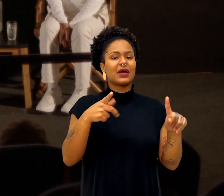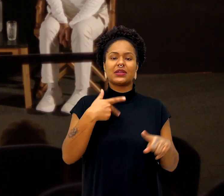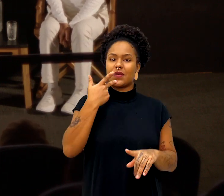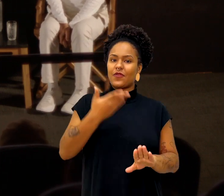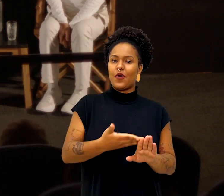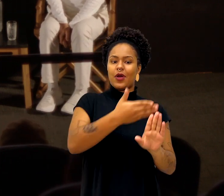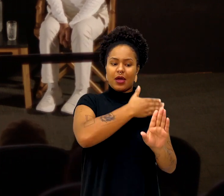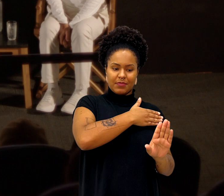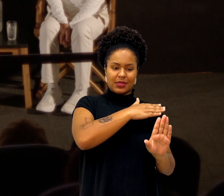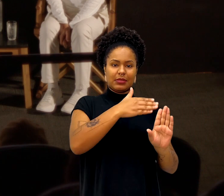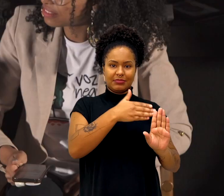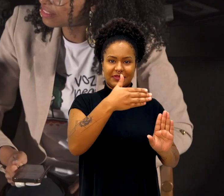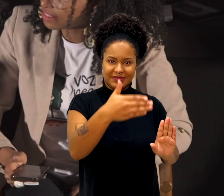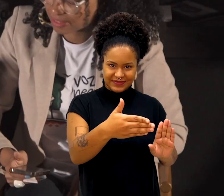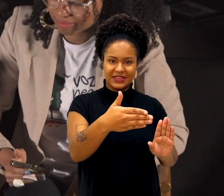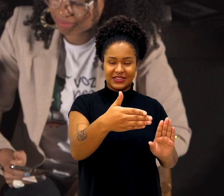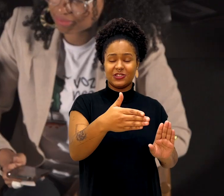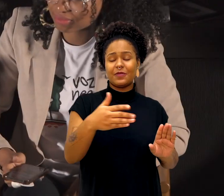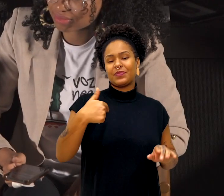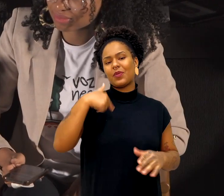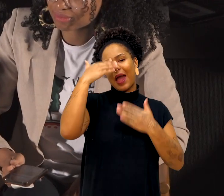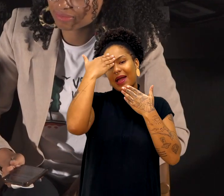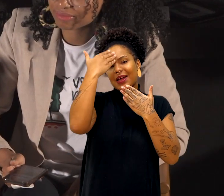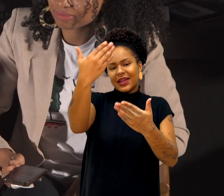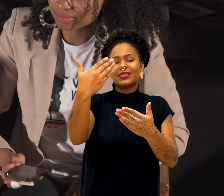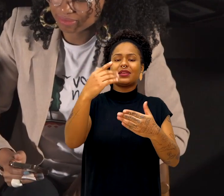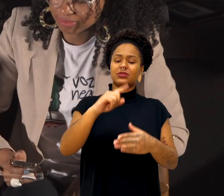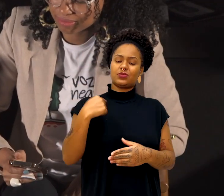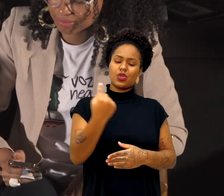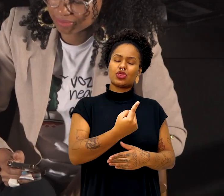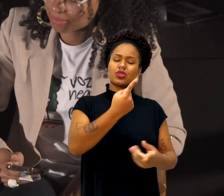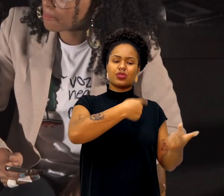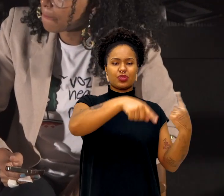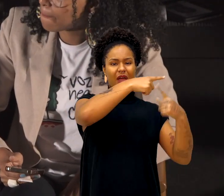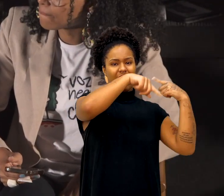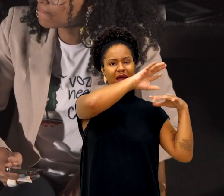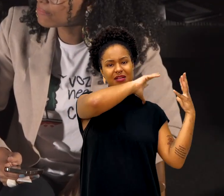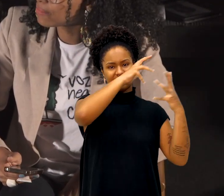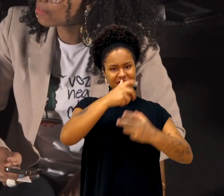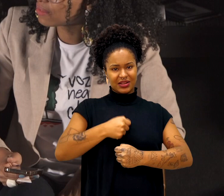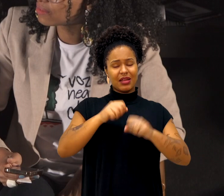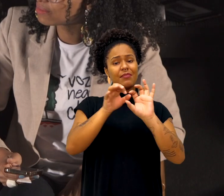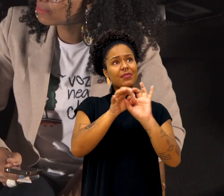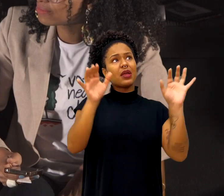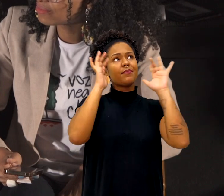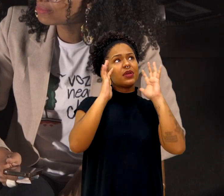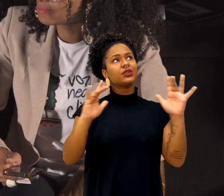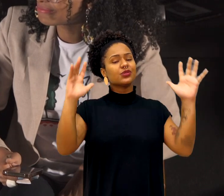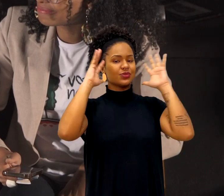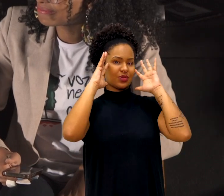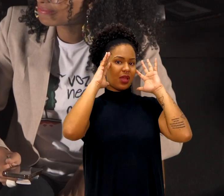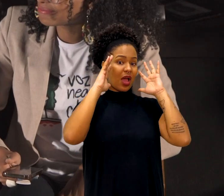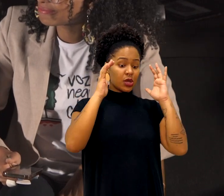um pouco para trás e um pouco para frente, né? Acho que eu agradeço a toda a nossa ancestralidade que permitiu sonhar, né,